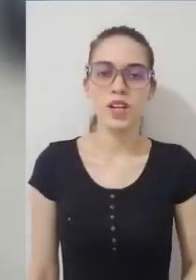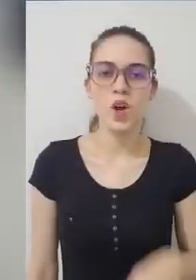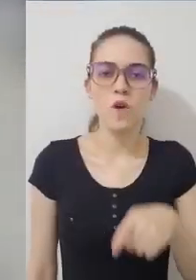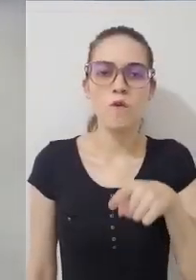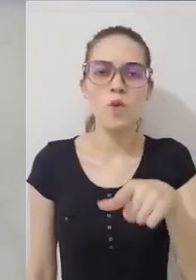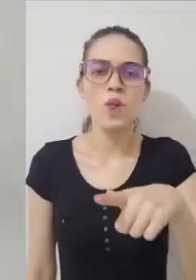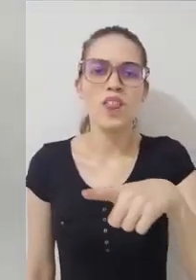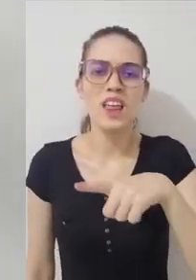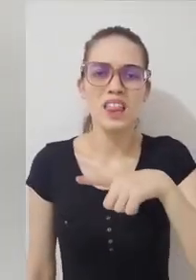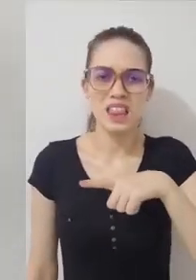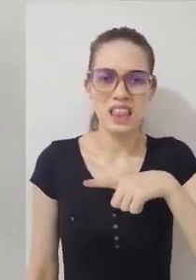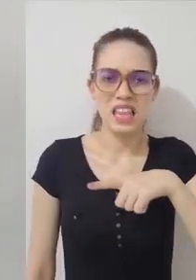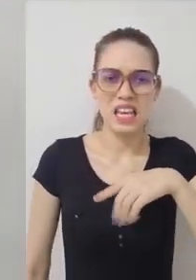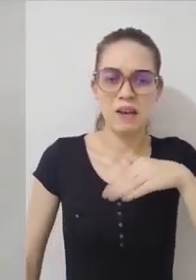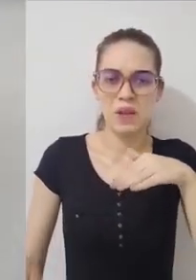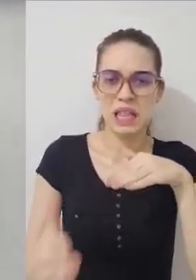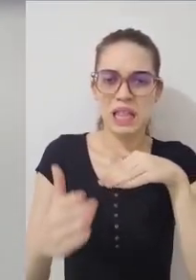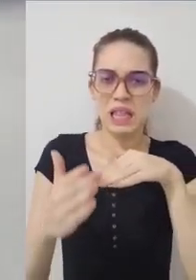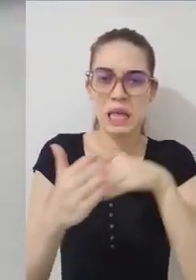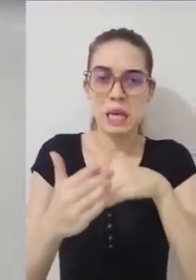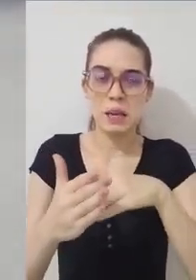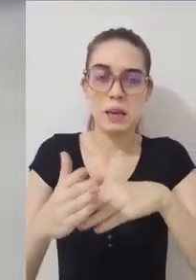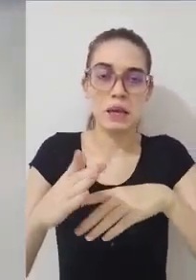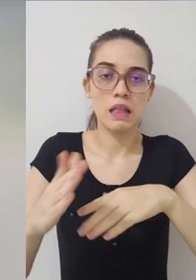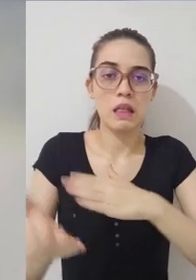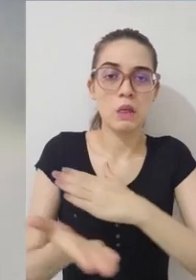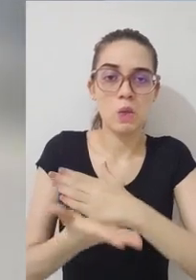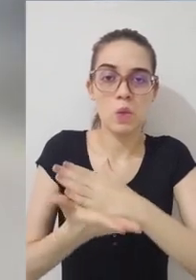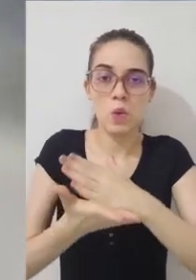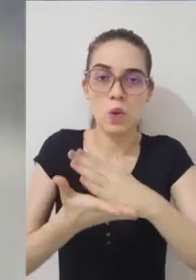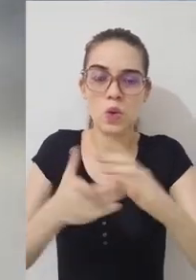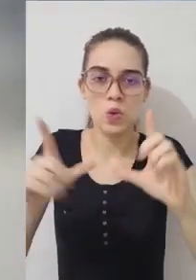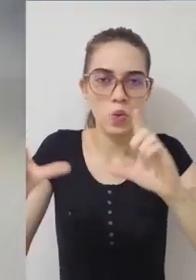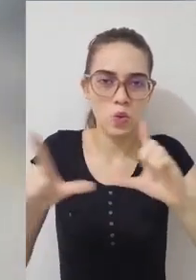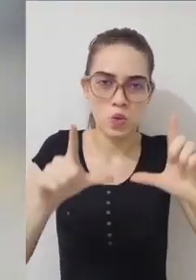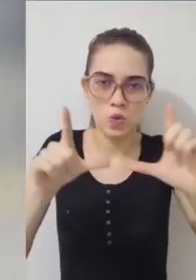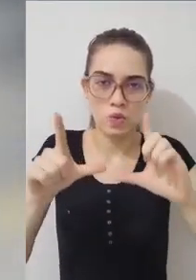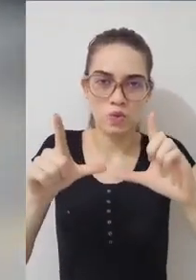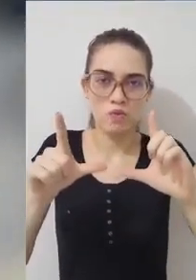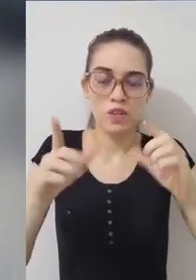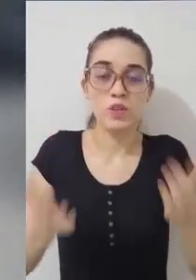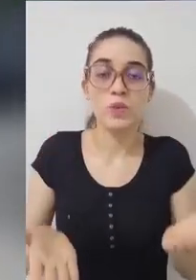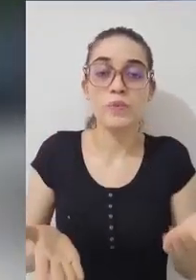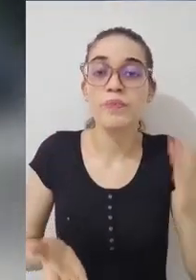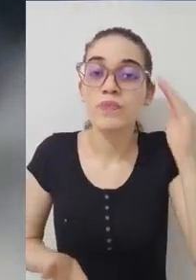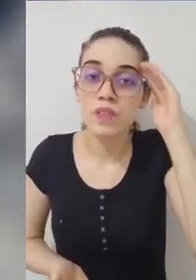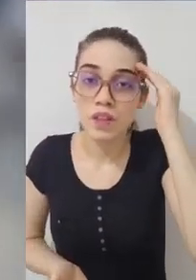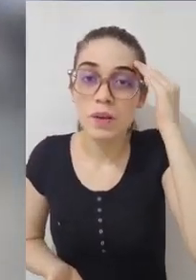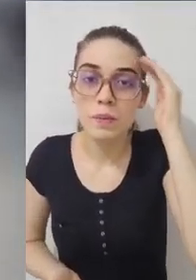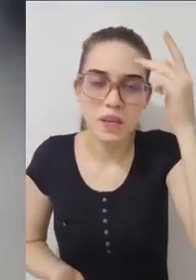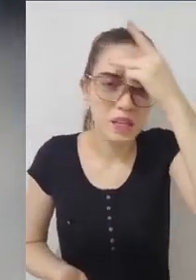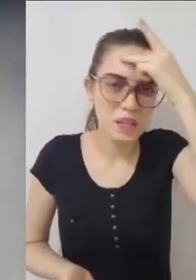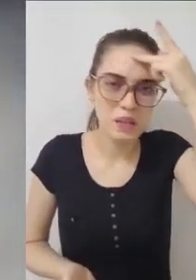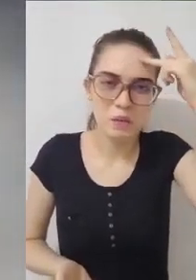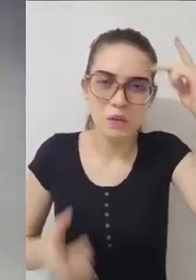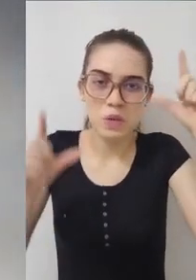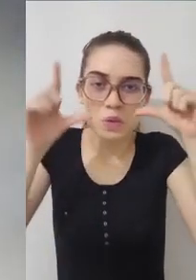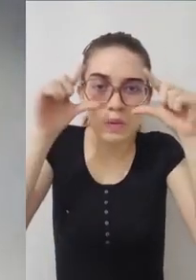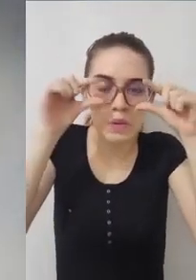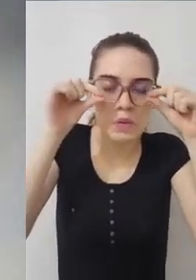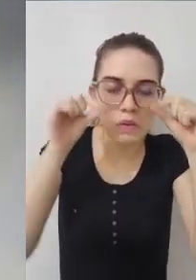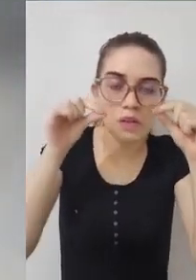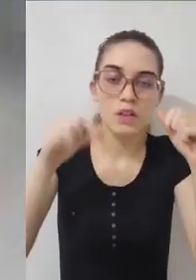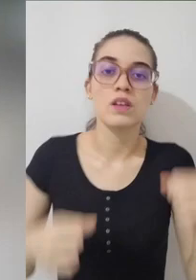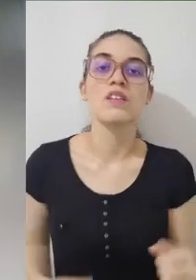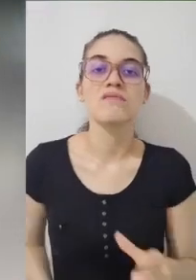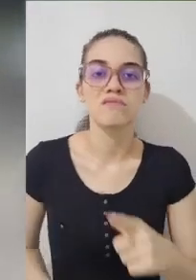Se você se sentiu limitado nestes primeiros segundos do vídeo, saiba que uma pessoa com baixa acuidade visual enxerga assim durante toda a sua vida.